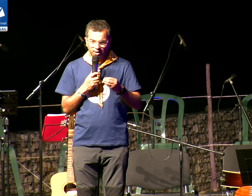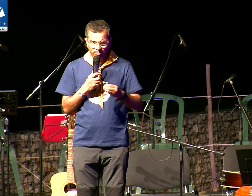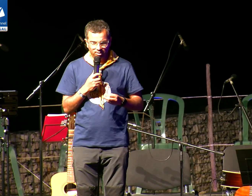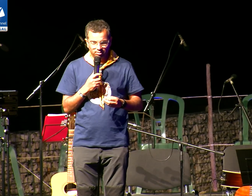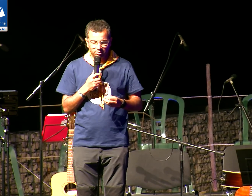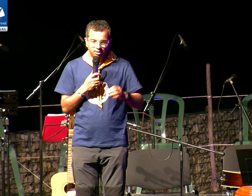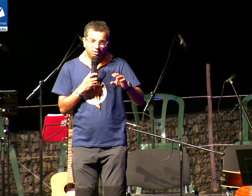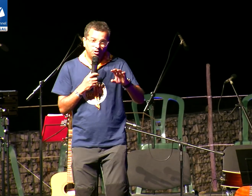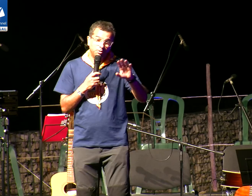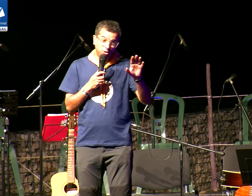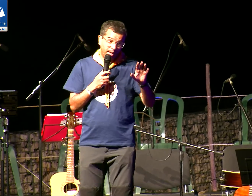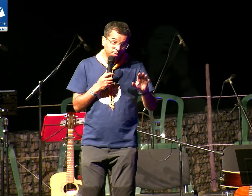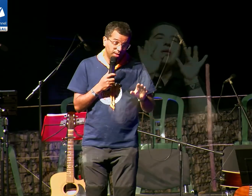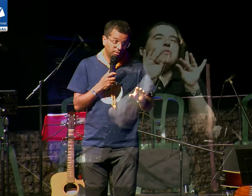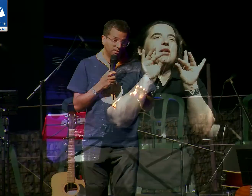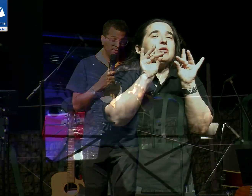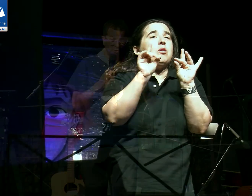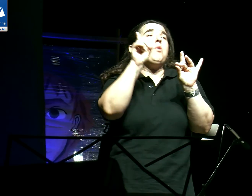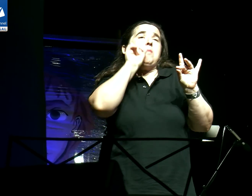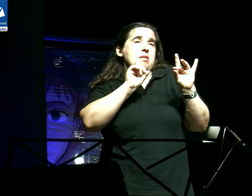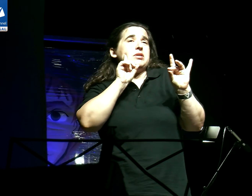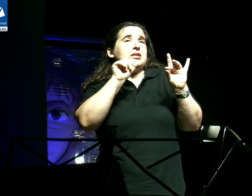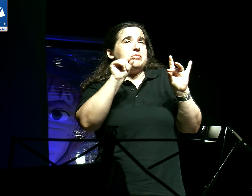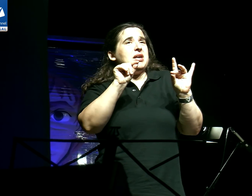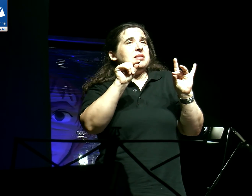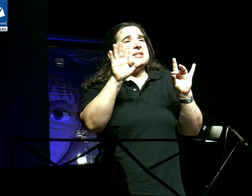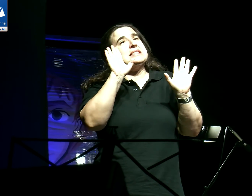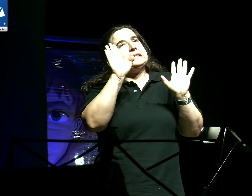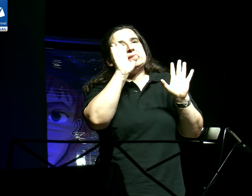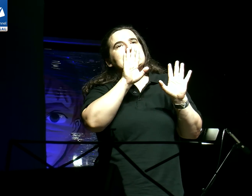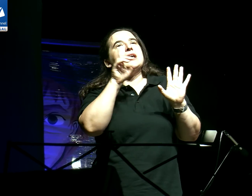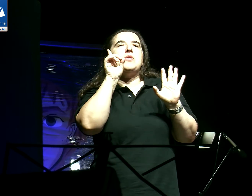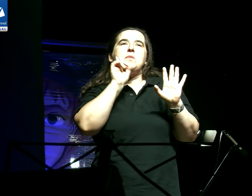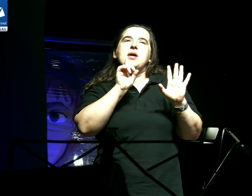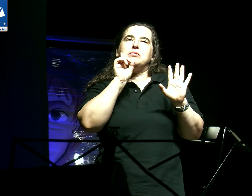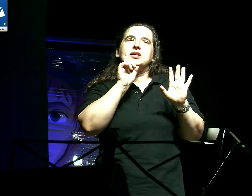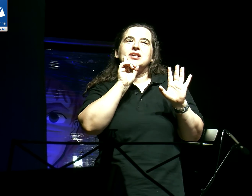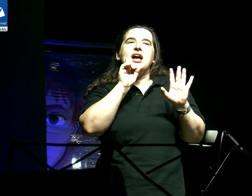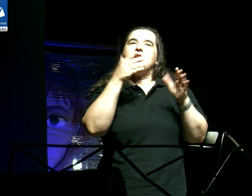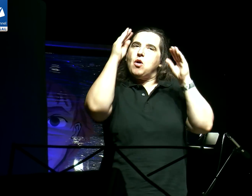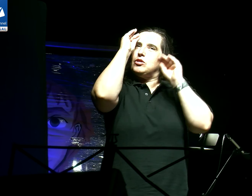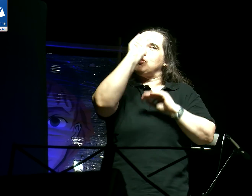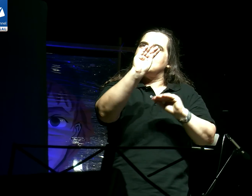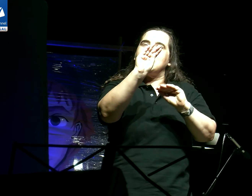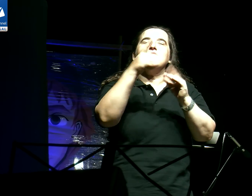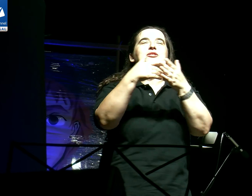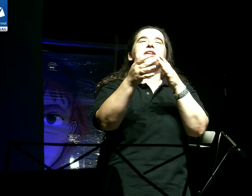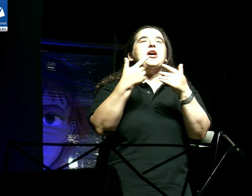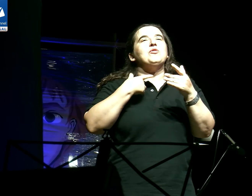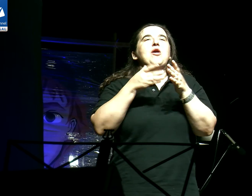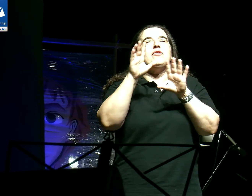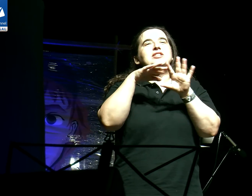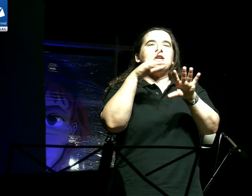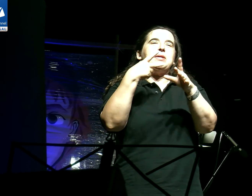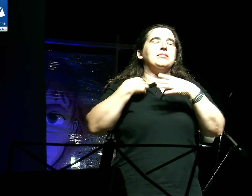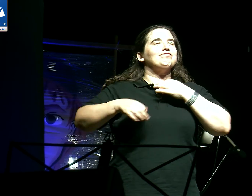bola de pêlo ou até uma amiga mas for o caso de uma amiga eu aconselho dos oferecer um voucher para um centro de depilação e